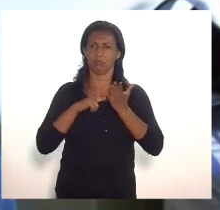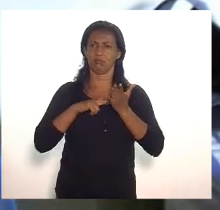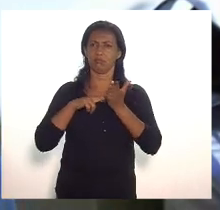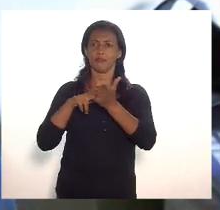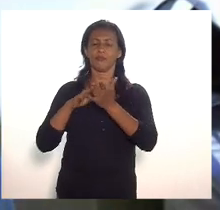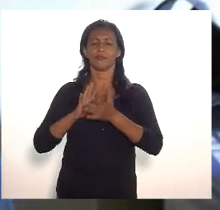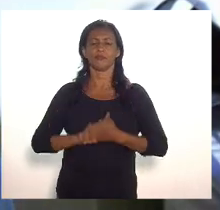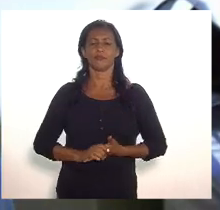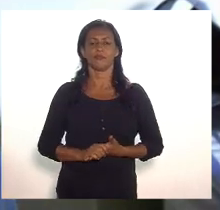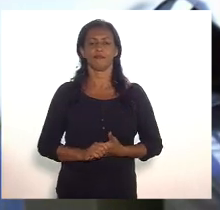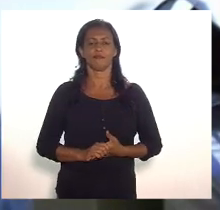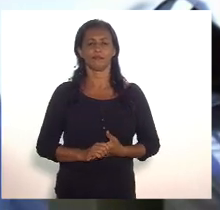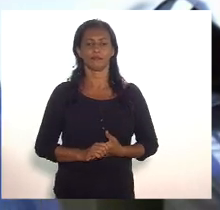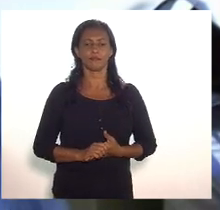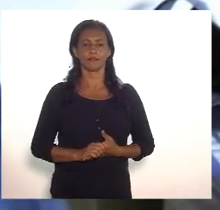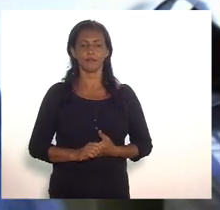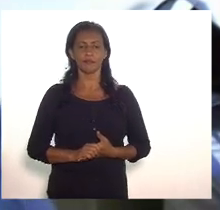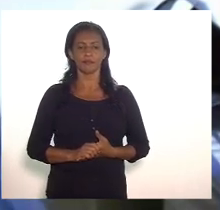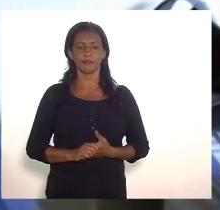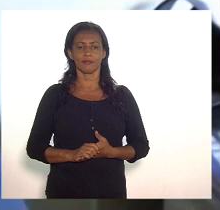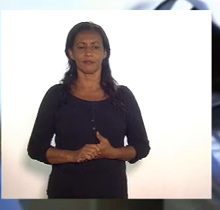isso,